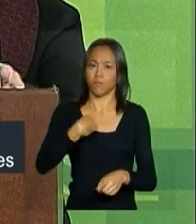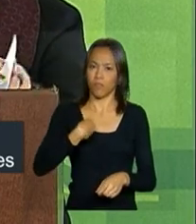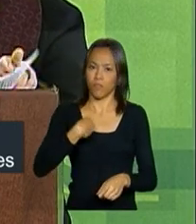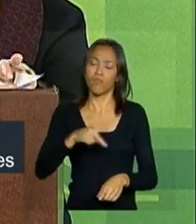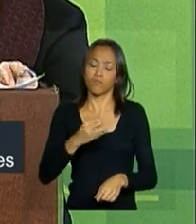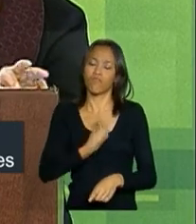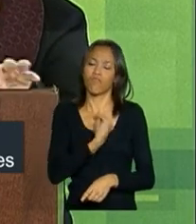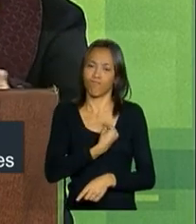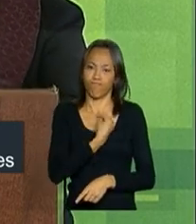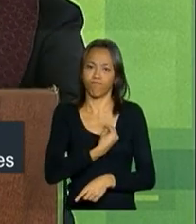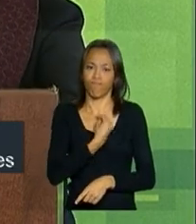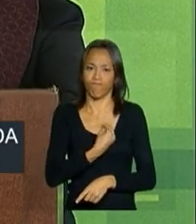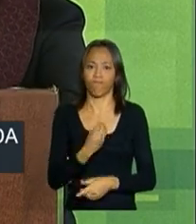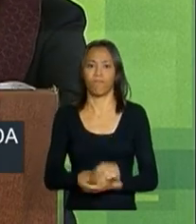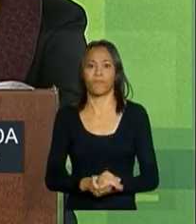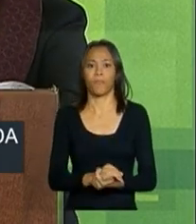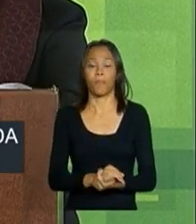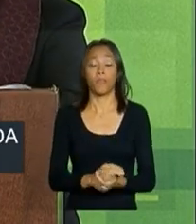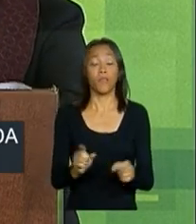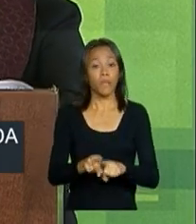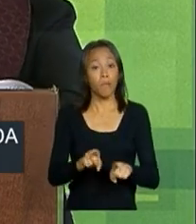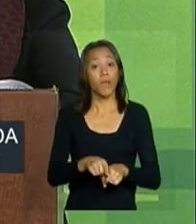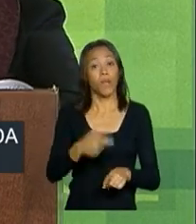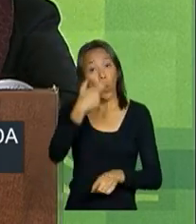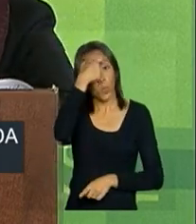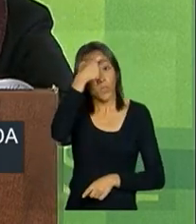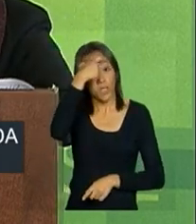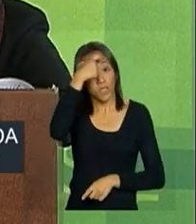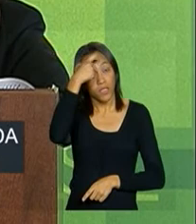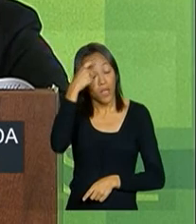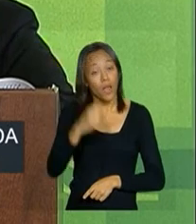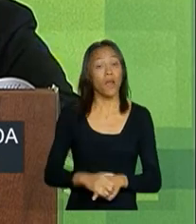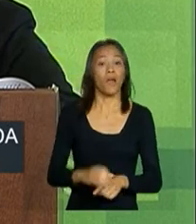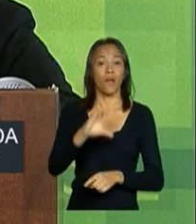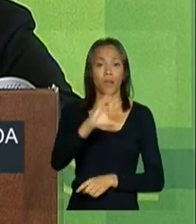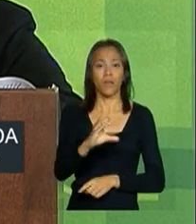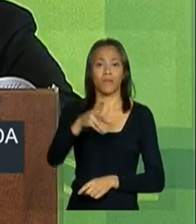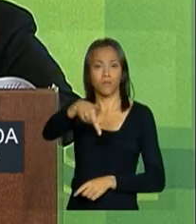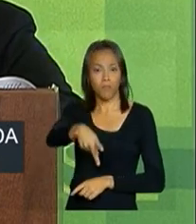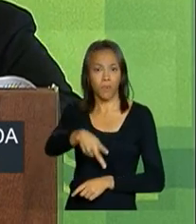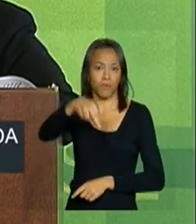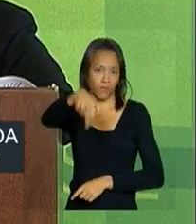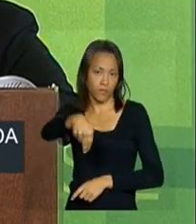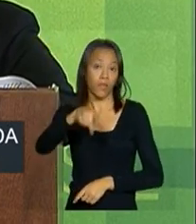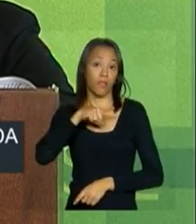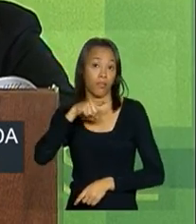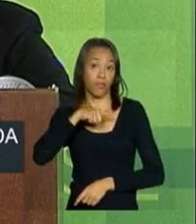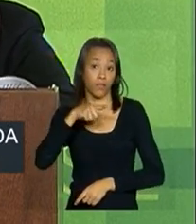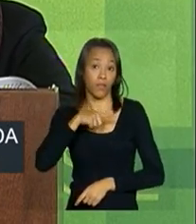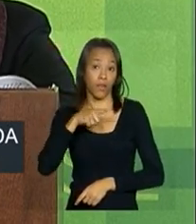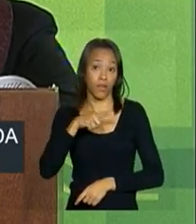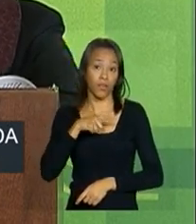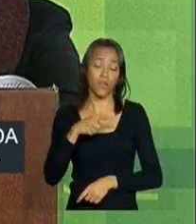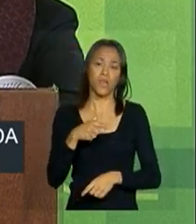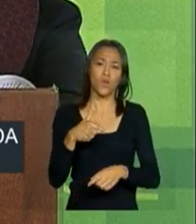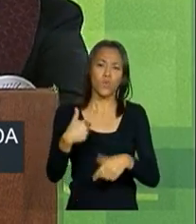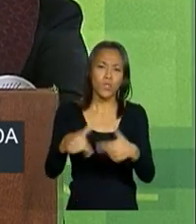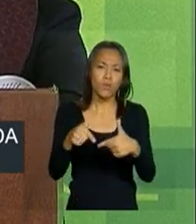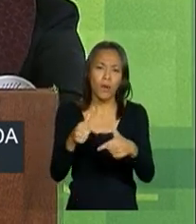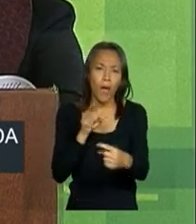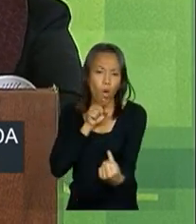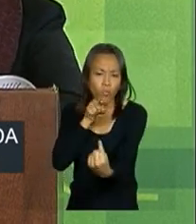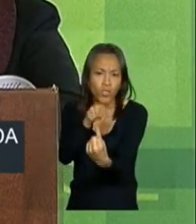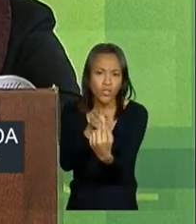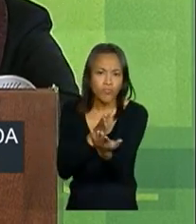social se você quisesse a relação a SPM tem sua ação baseada